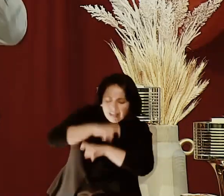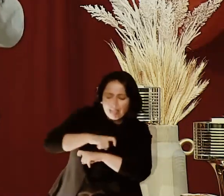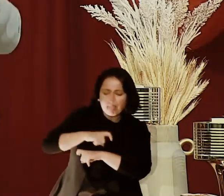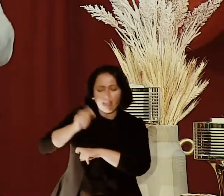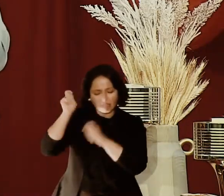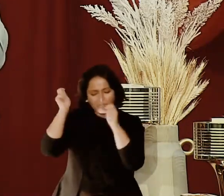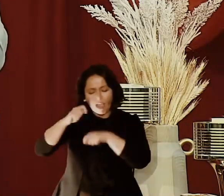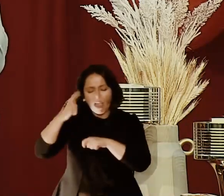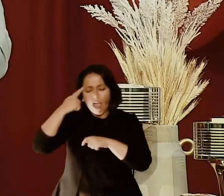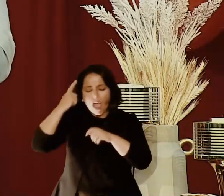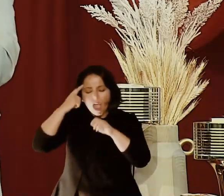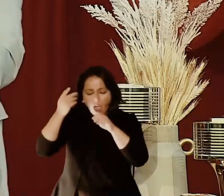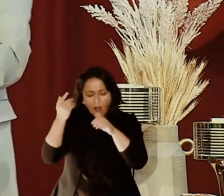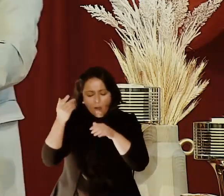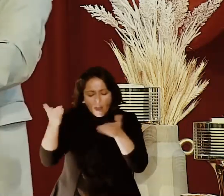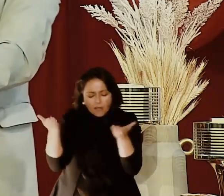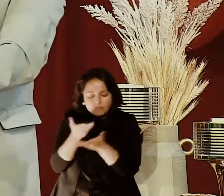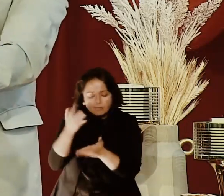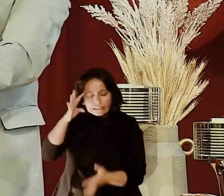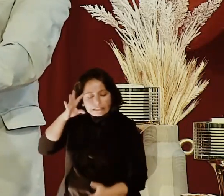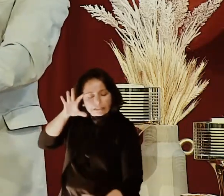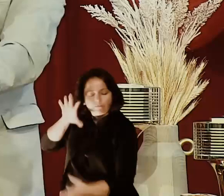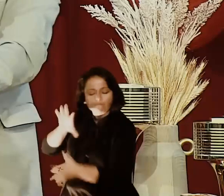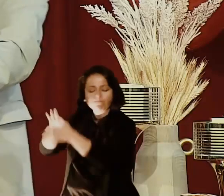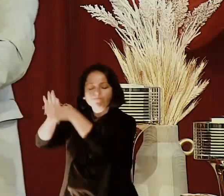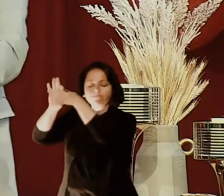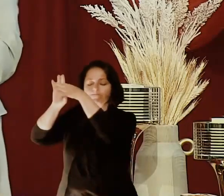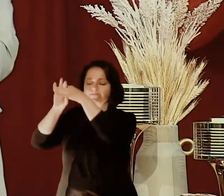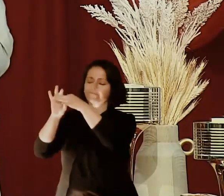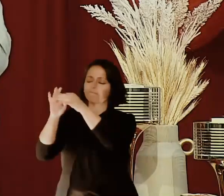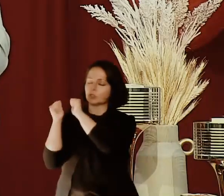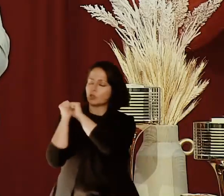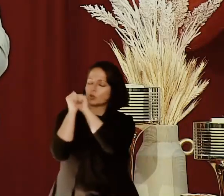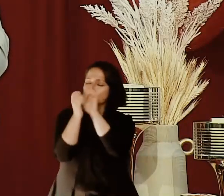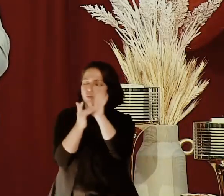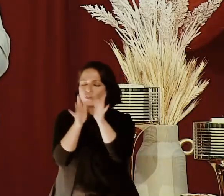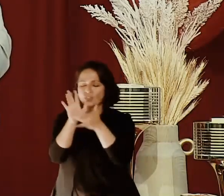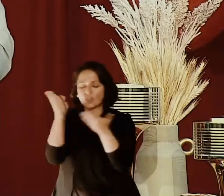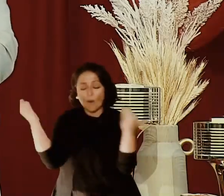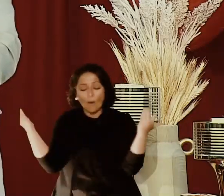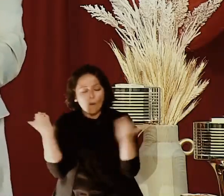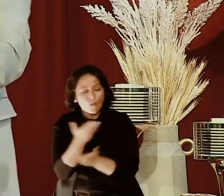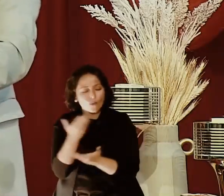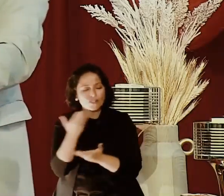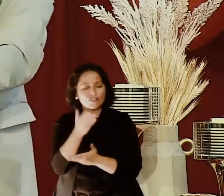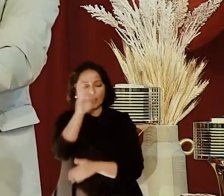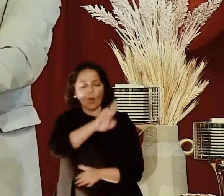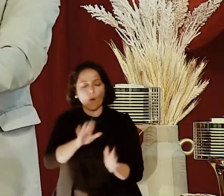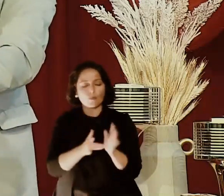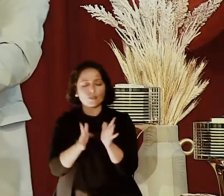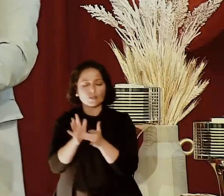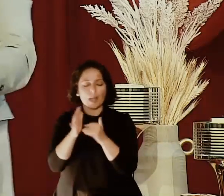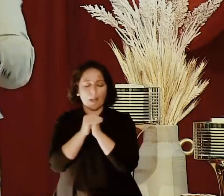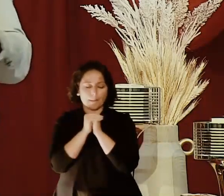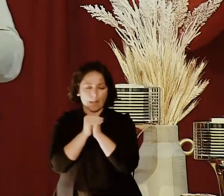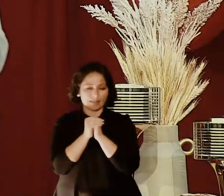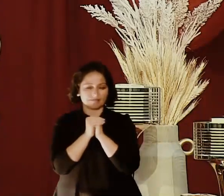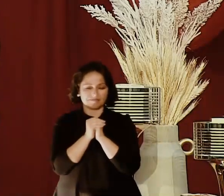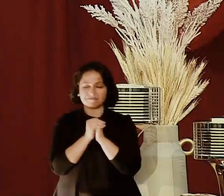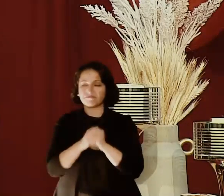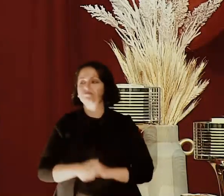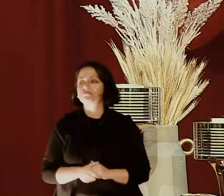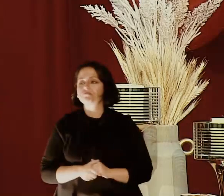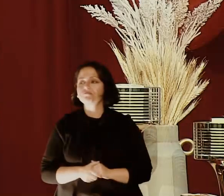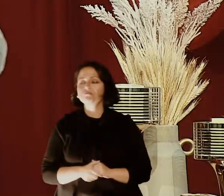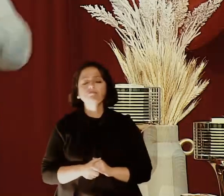que as nossas mentes estejam cativas ao Senhor nesta noite, em nome de Jesus que nós oramos. Então,